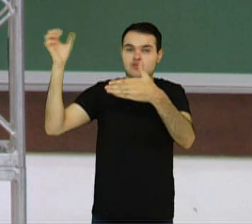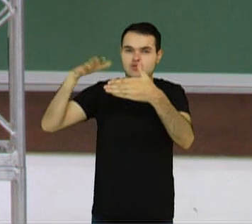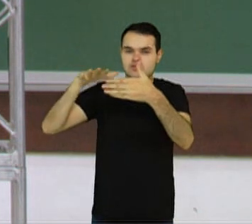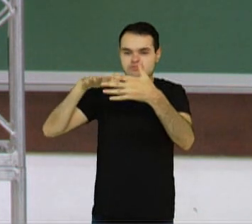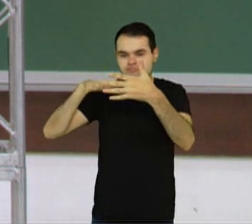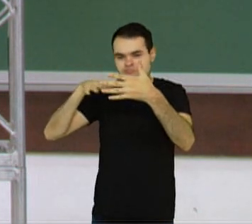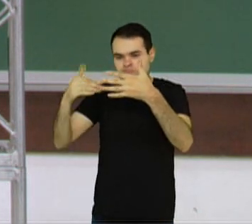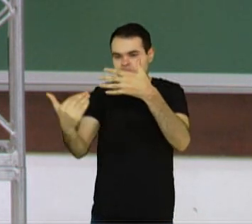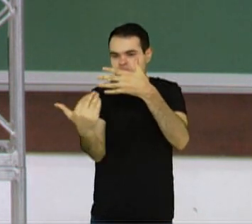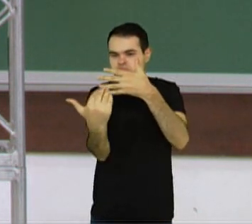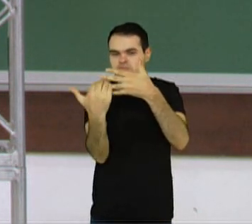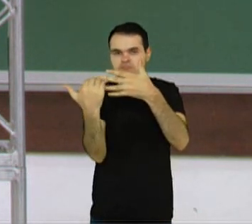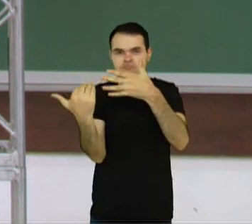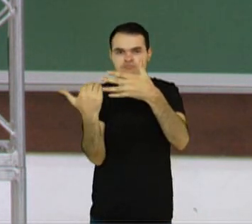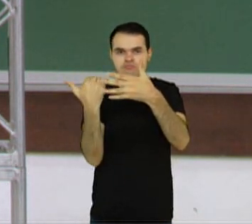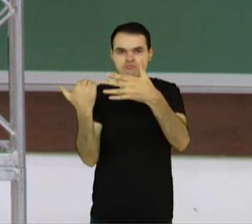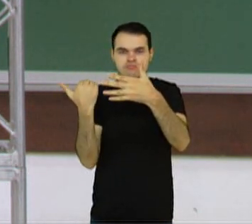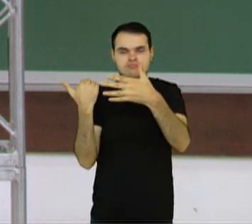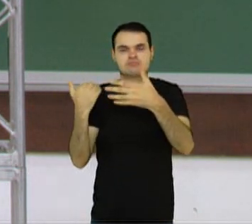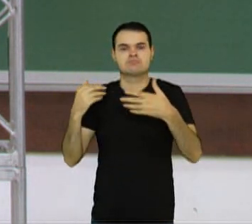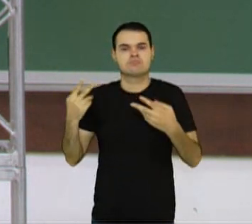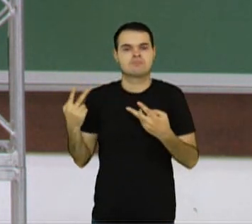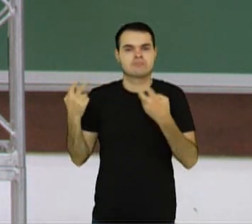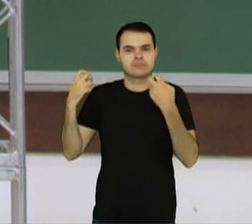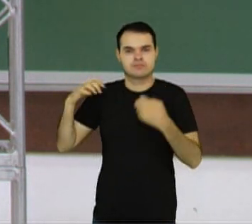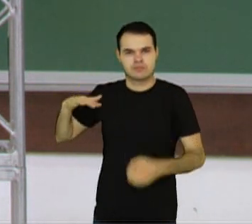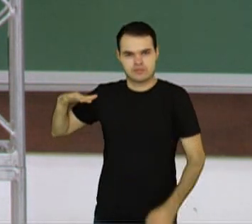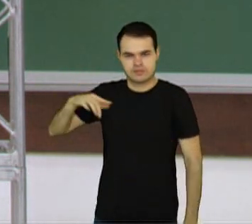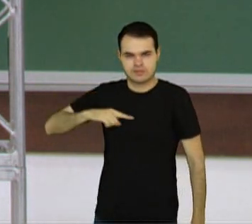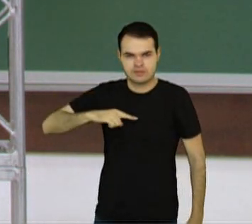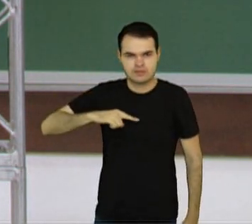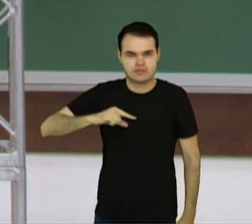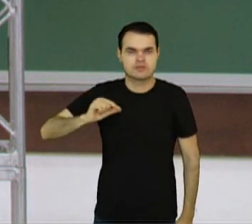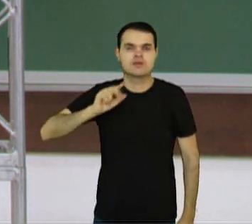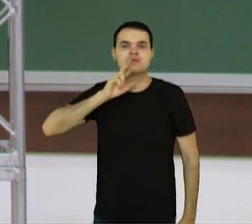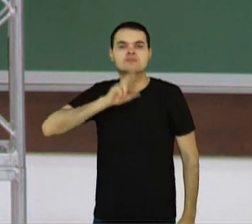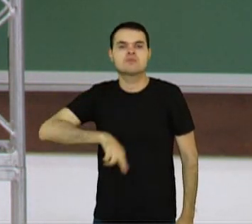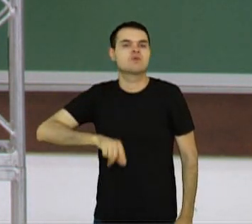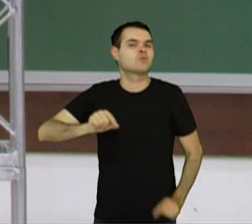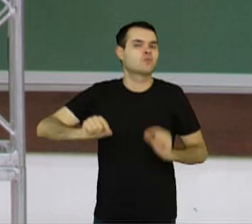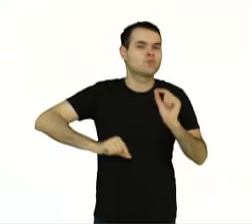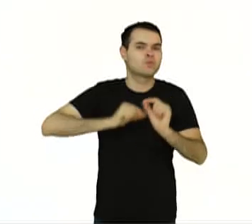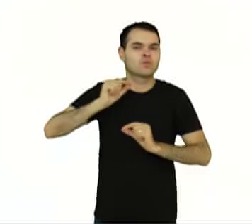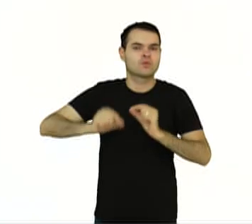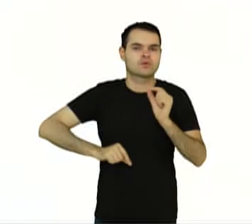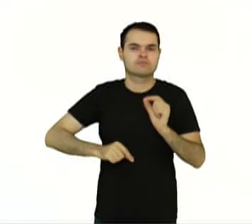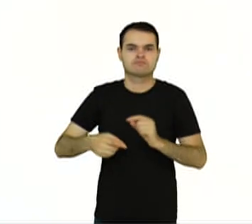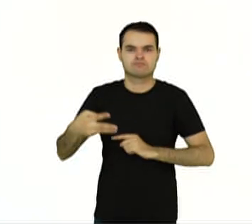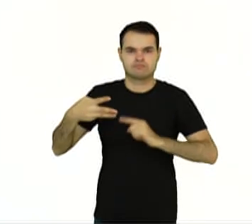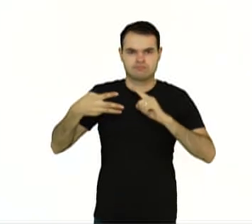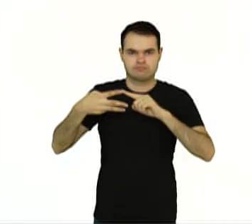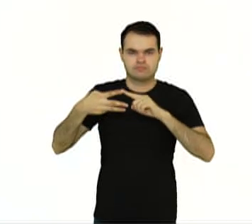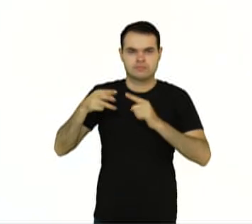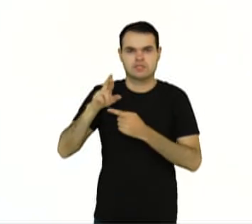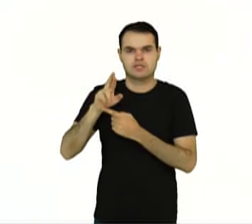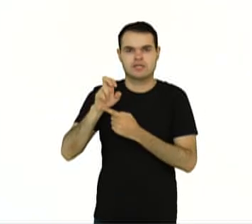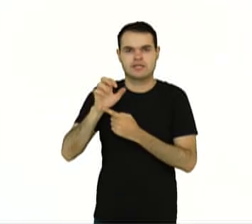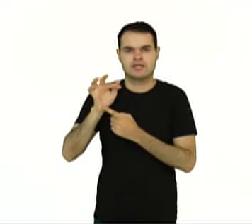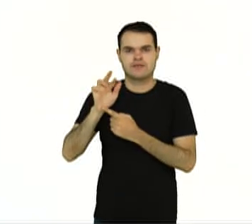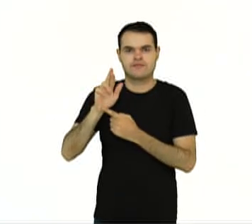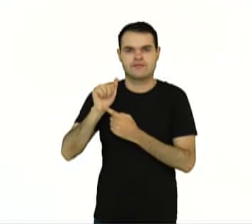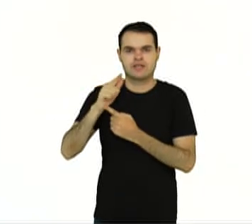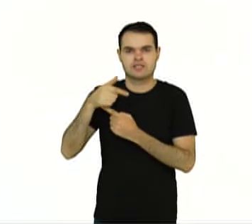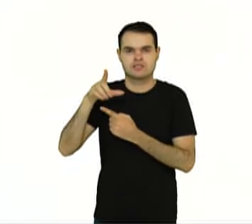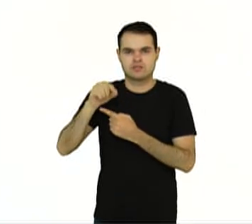você consiga observar. Nesse processo, então, temos como resposta da questão aqui a ideia da refração, porque vai estar passando por um